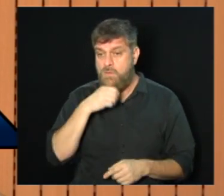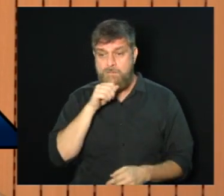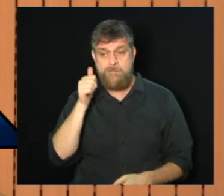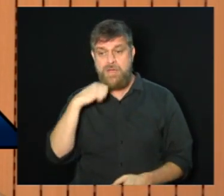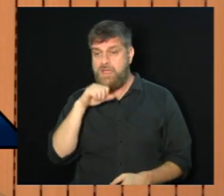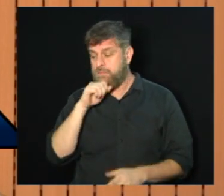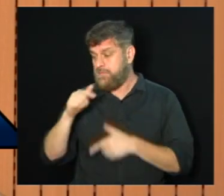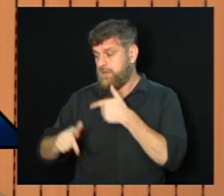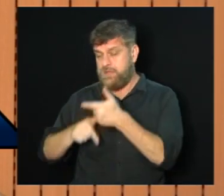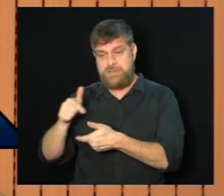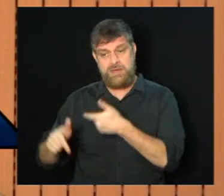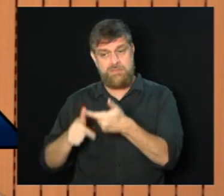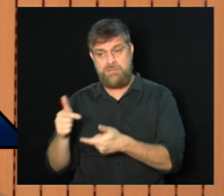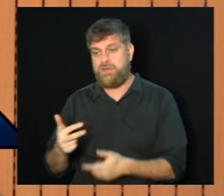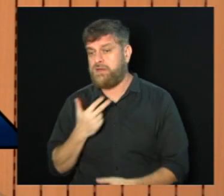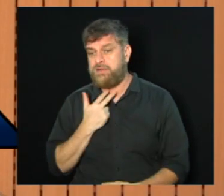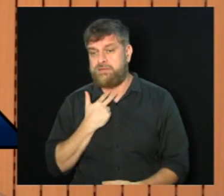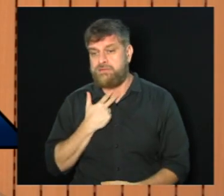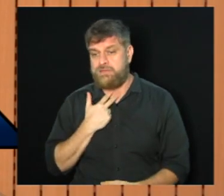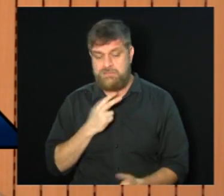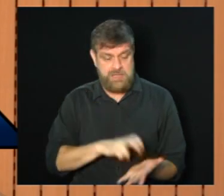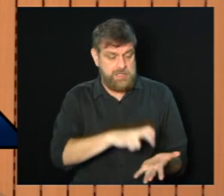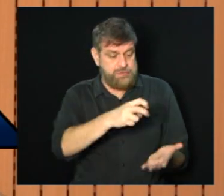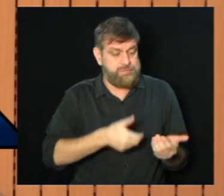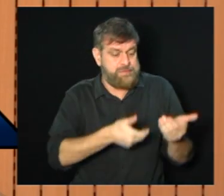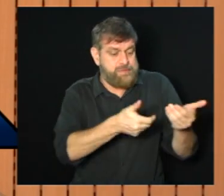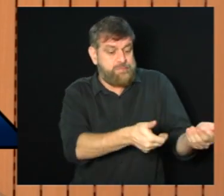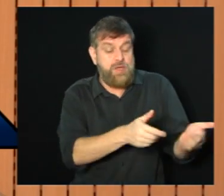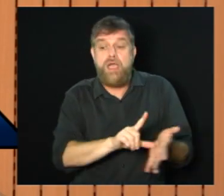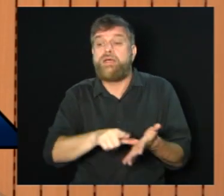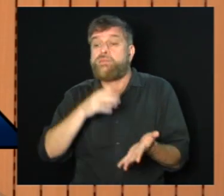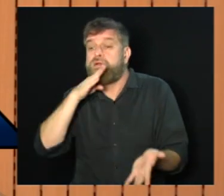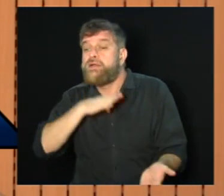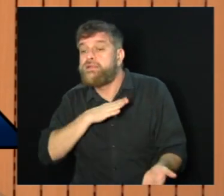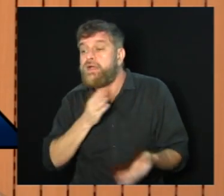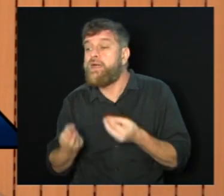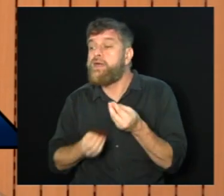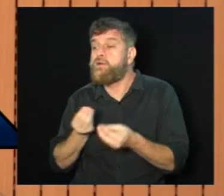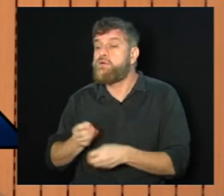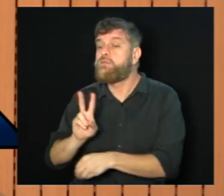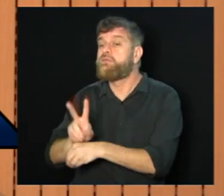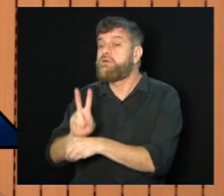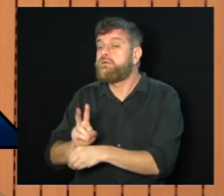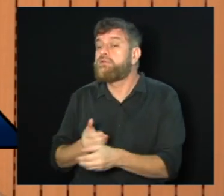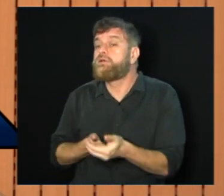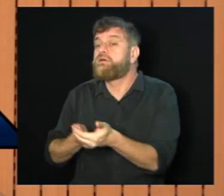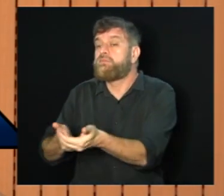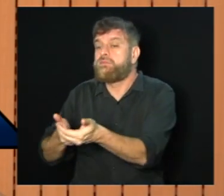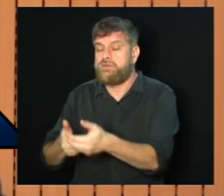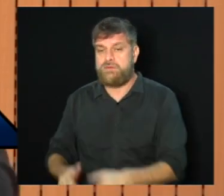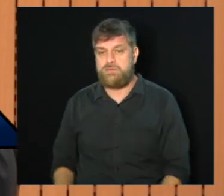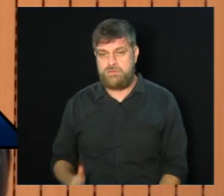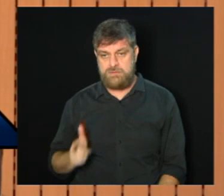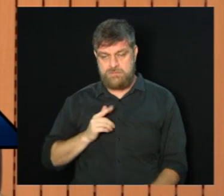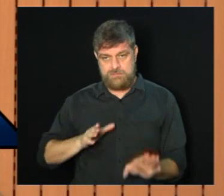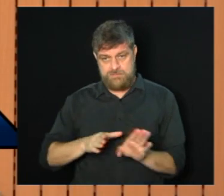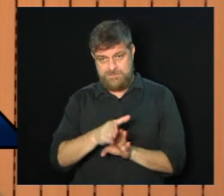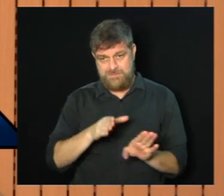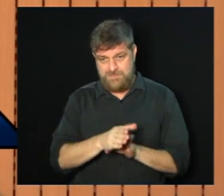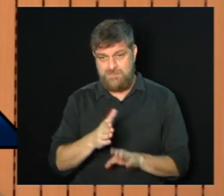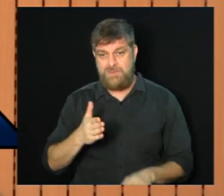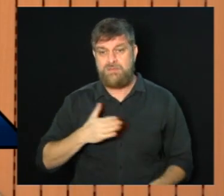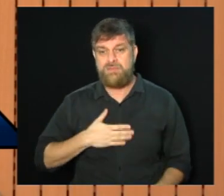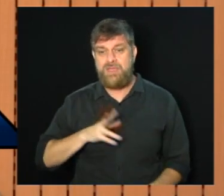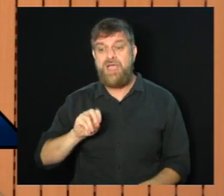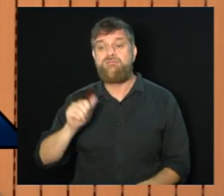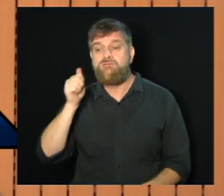todos trabalham, né? Todos têm que trabalhar. Então aqui fica o meu alerta, porque nós temos, desde que minha avó fundou a ONG,